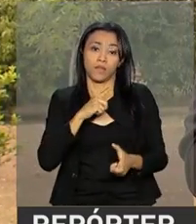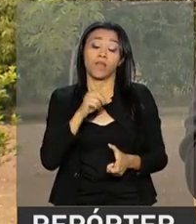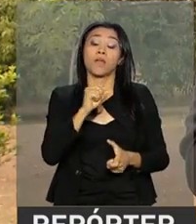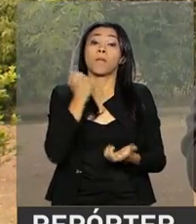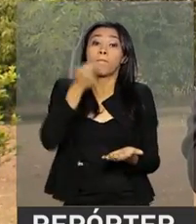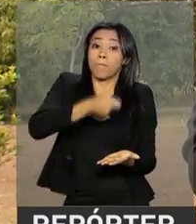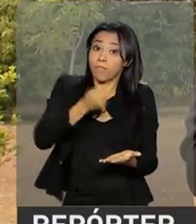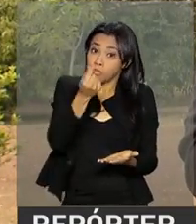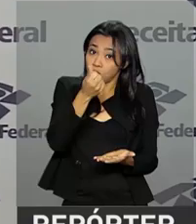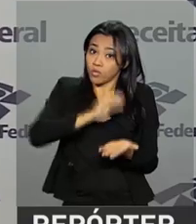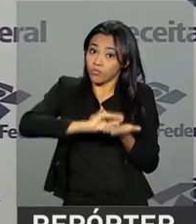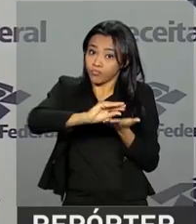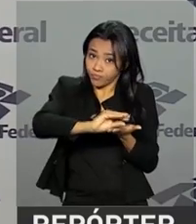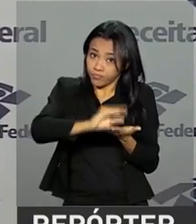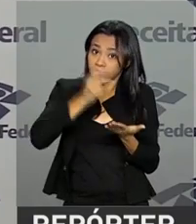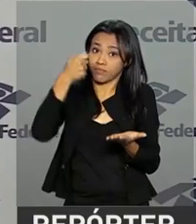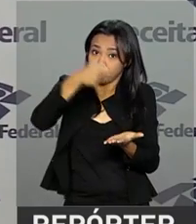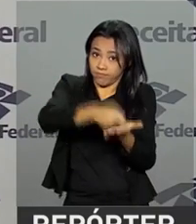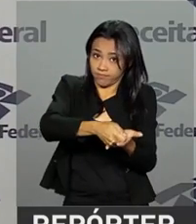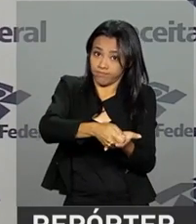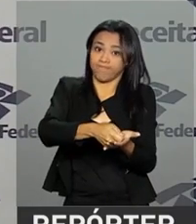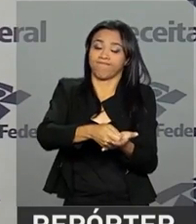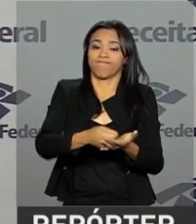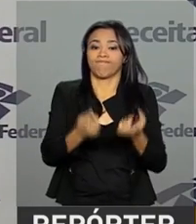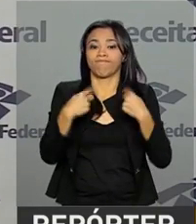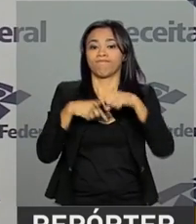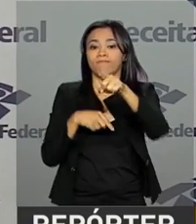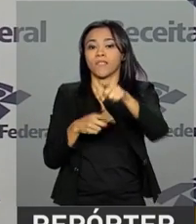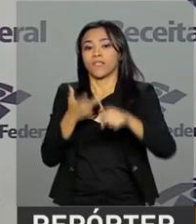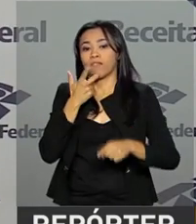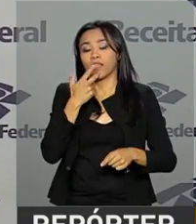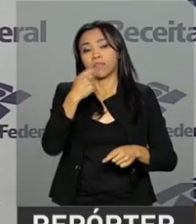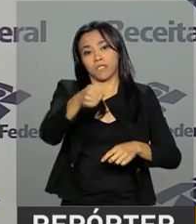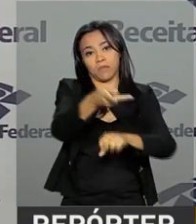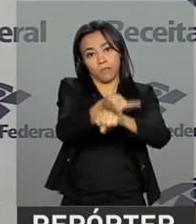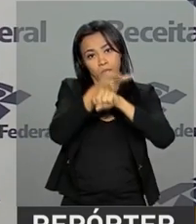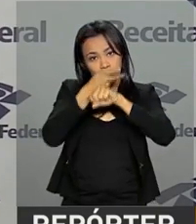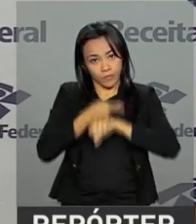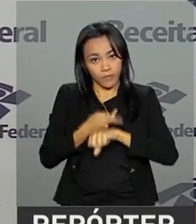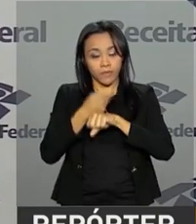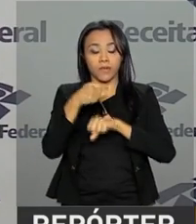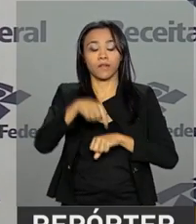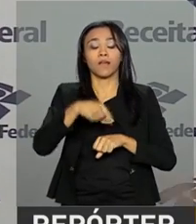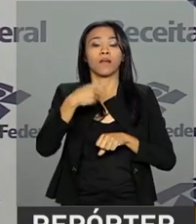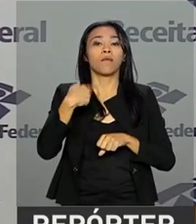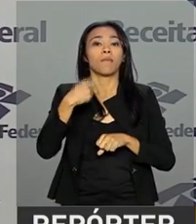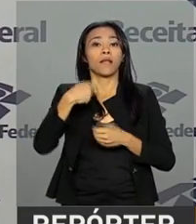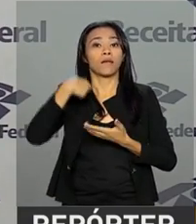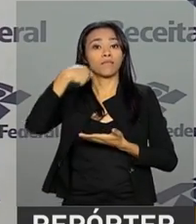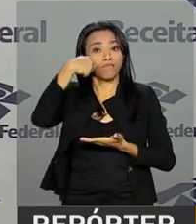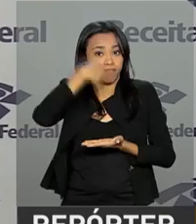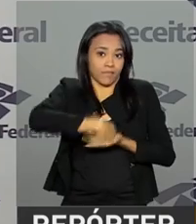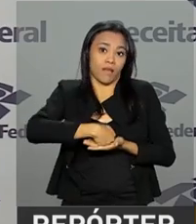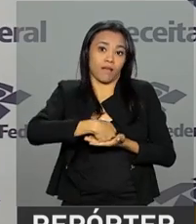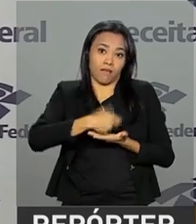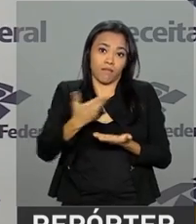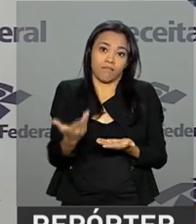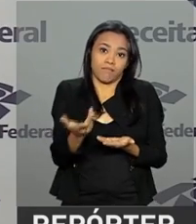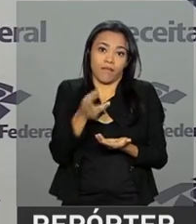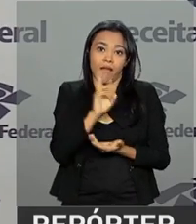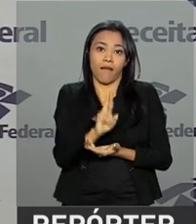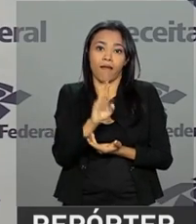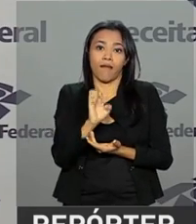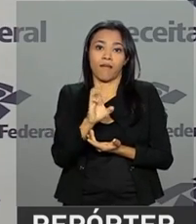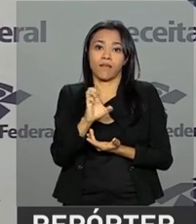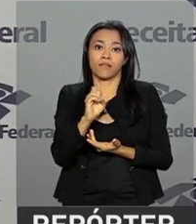entrada em dinheiro vivo principal grande vantagem trazer a regularidade aquele contribuinte que está com o débito com a receita